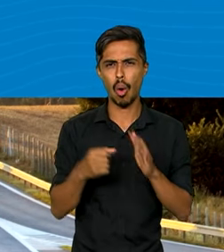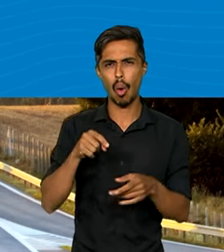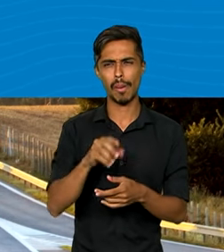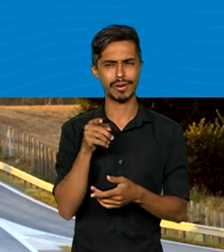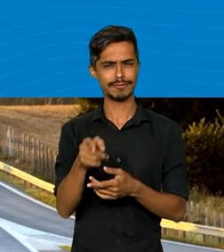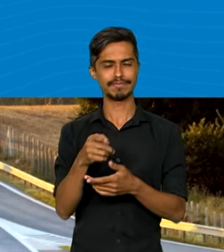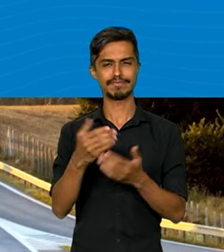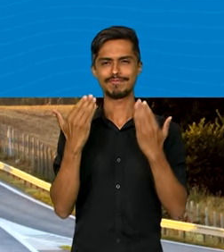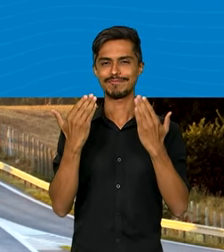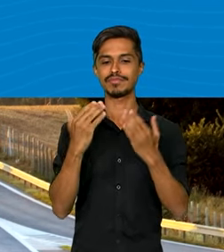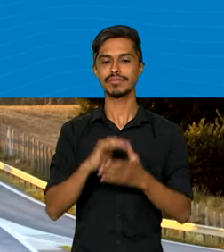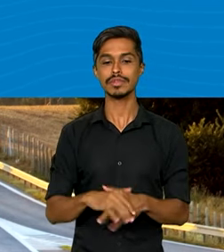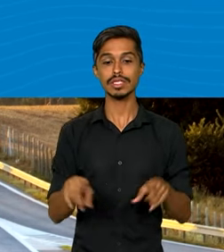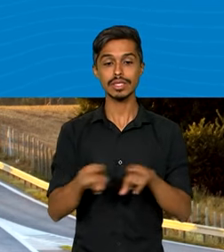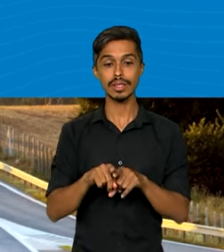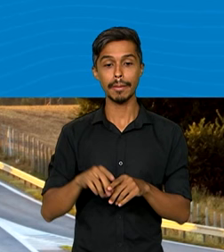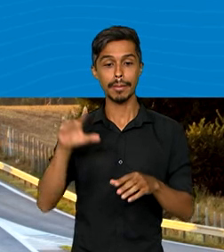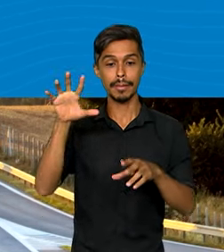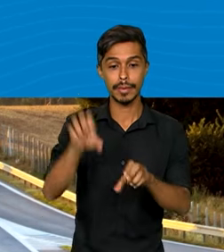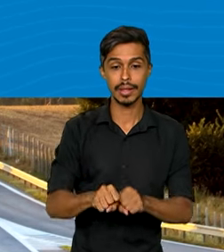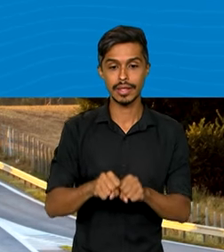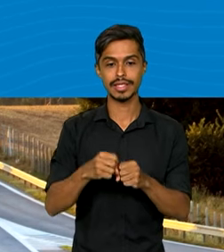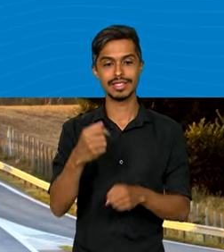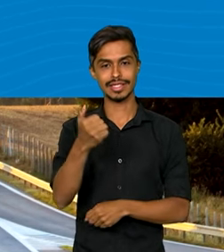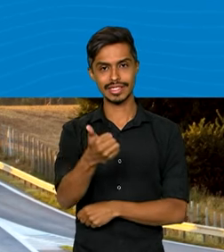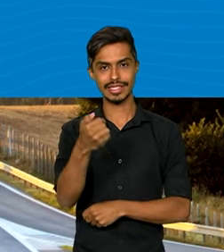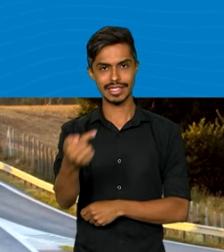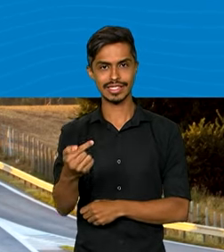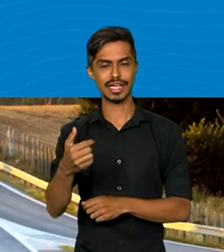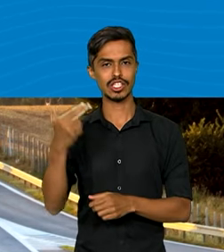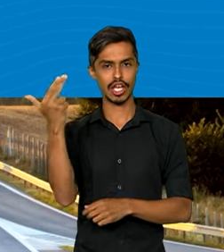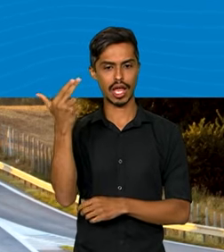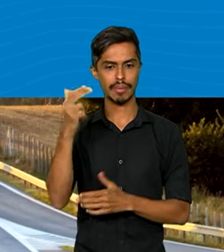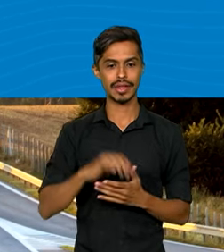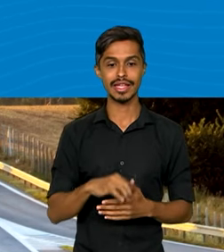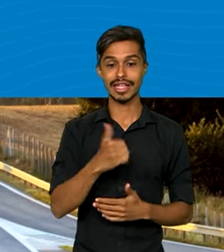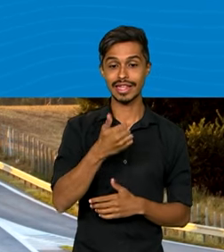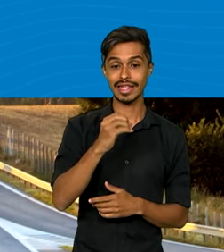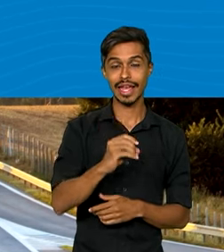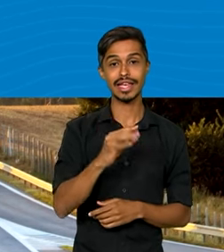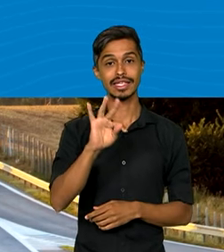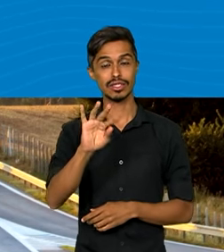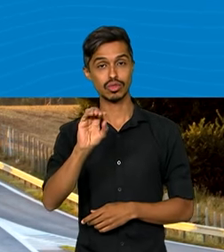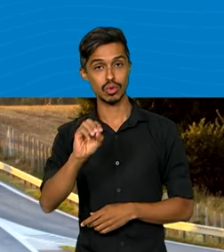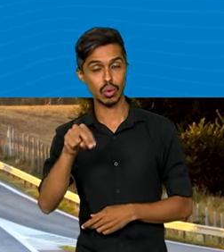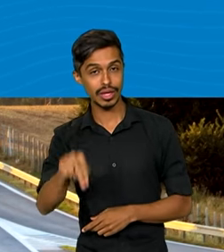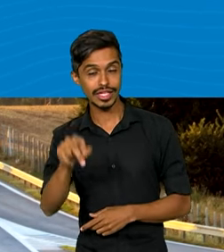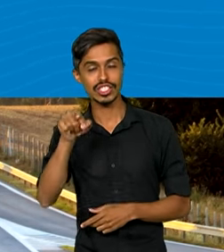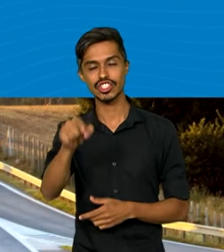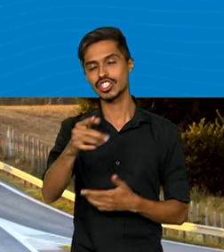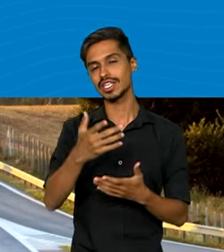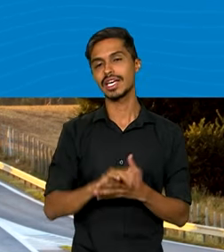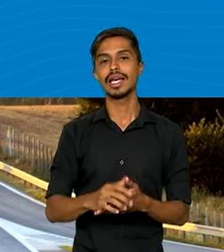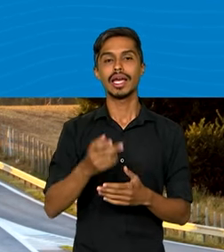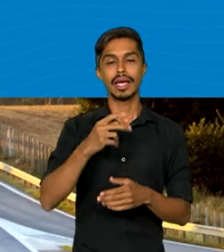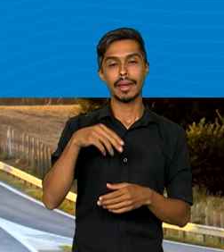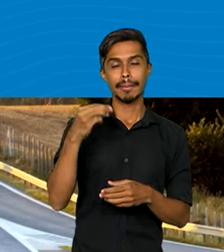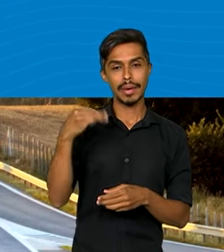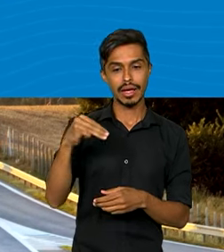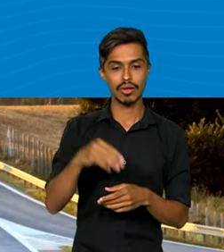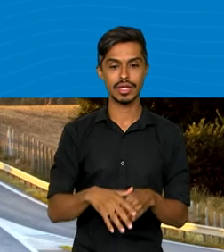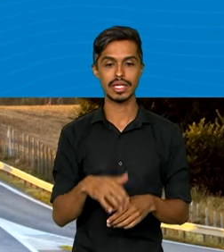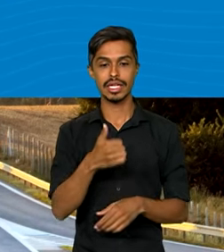roubo, além da apreensão de 17 armas, 10 toneladas de maconha e 902 quilos de cocaína